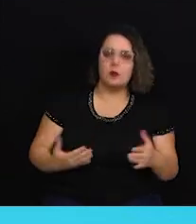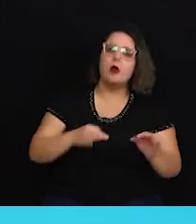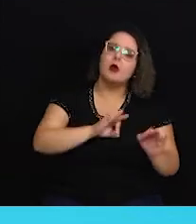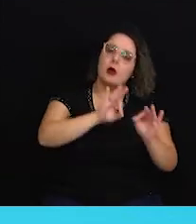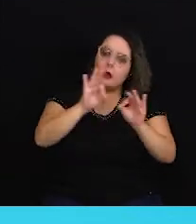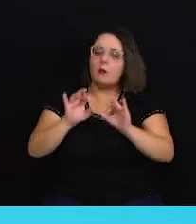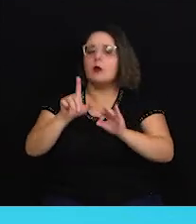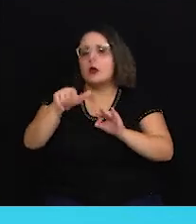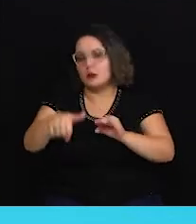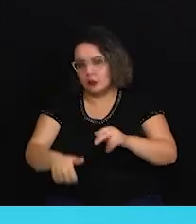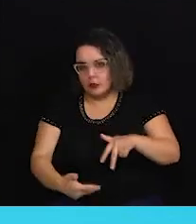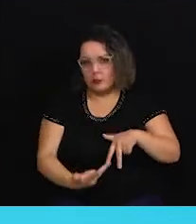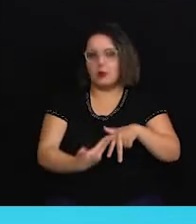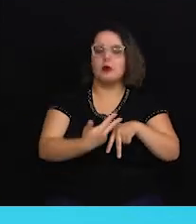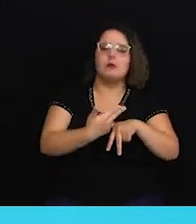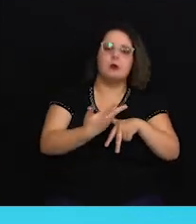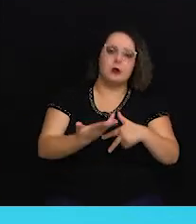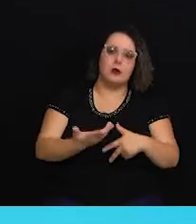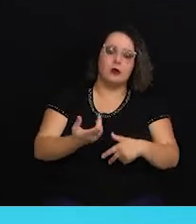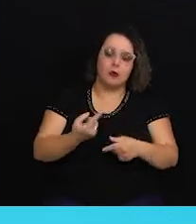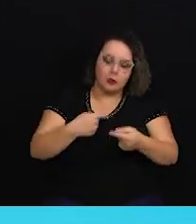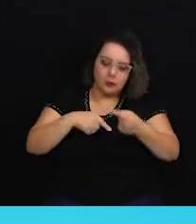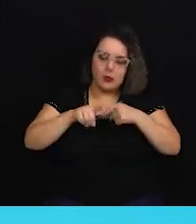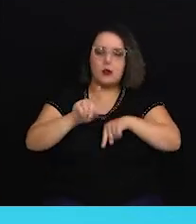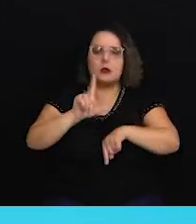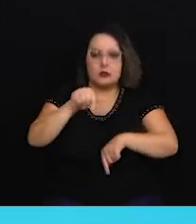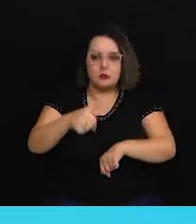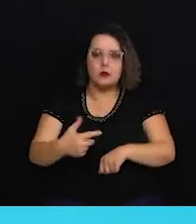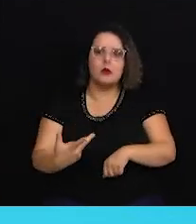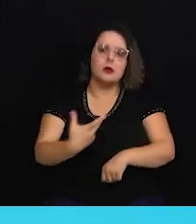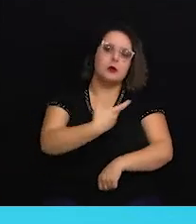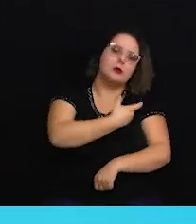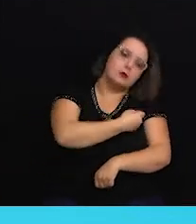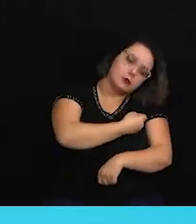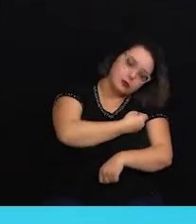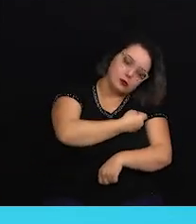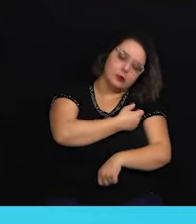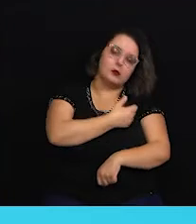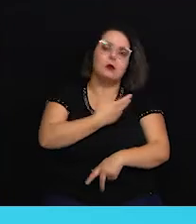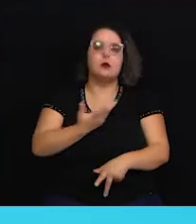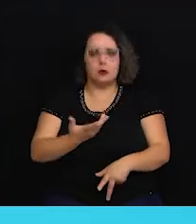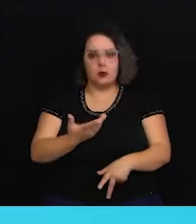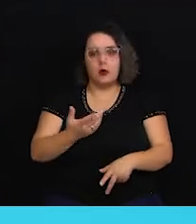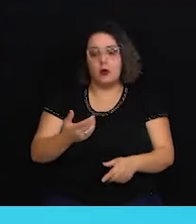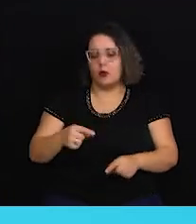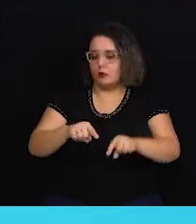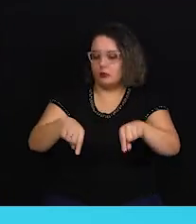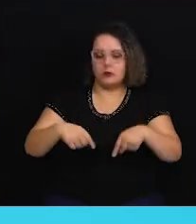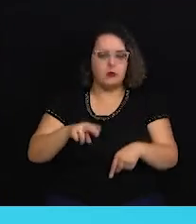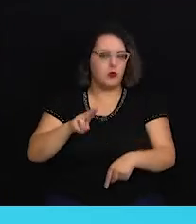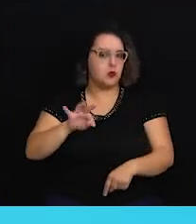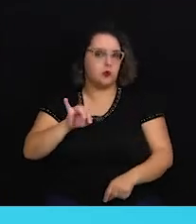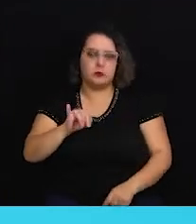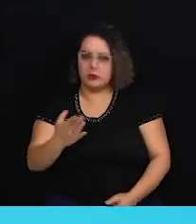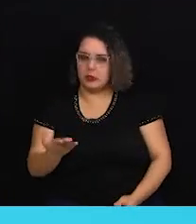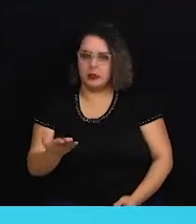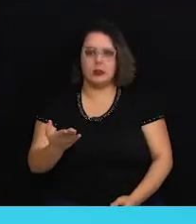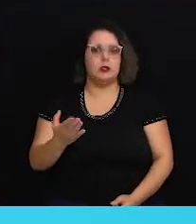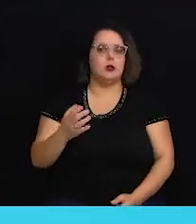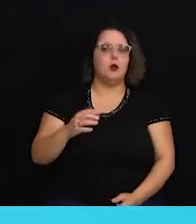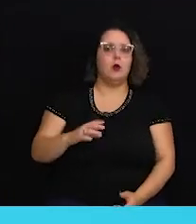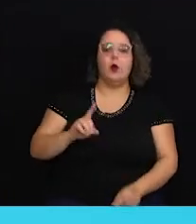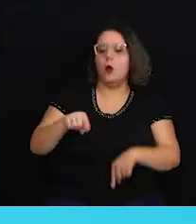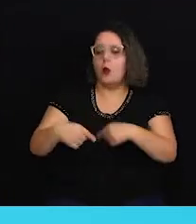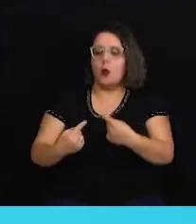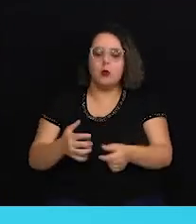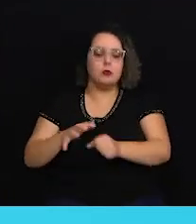também acompanha o paciente depois da cirurgia, ou para recuperação pós-anestésica, até ele ir para o quarto, ou para a unidade mais crítica, para uma UTI ou para a